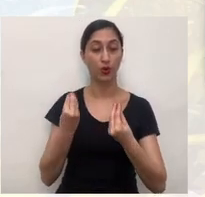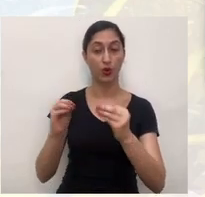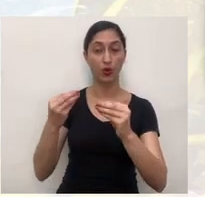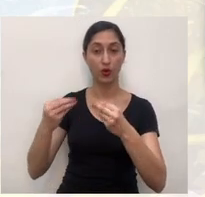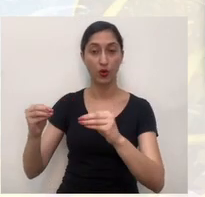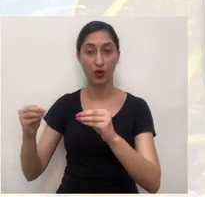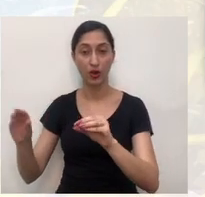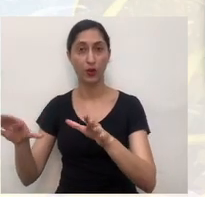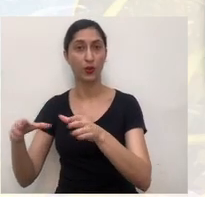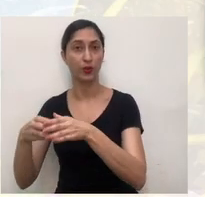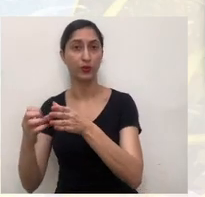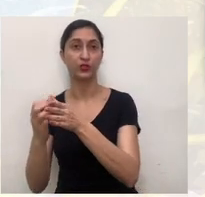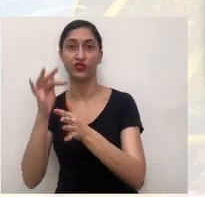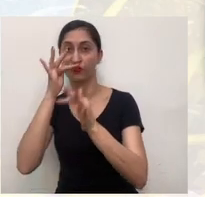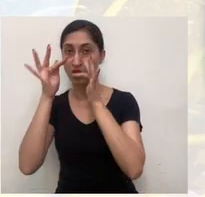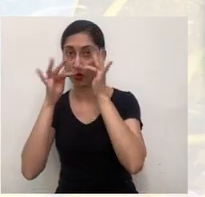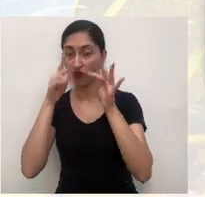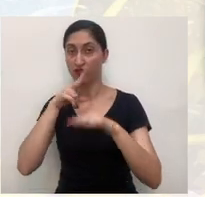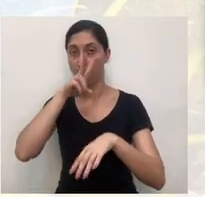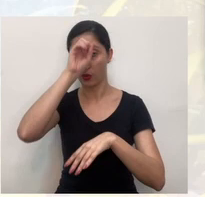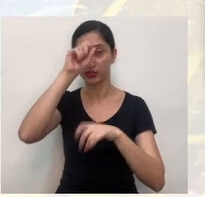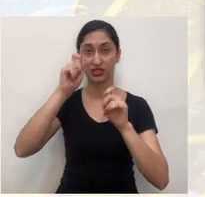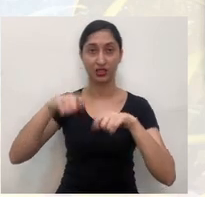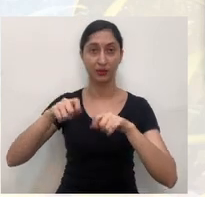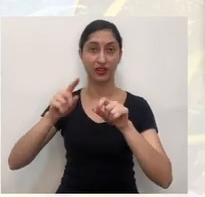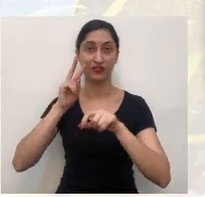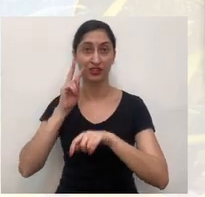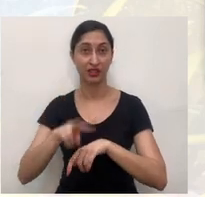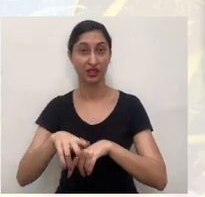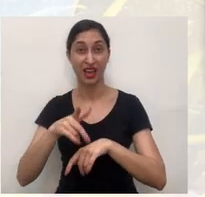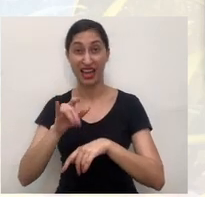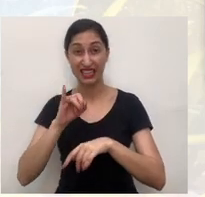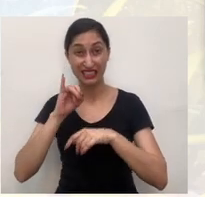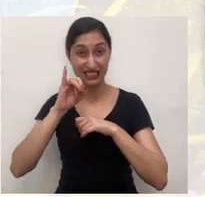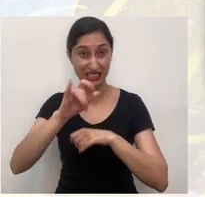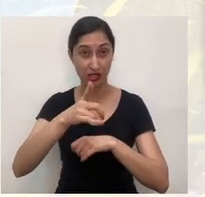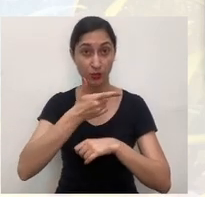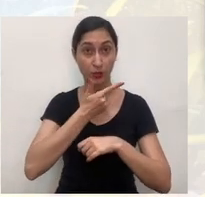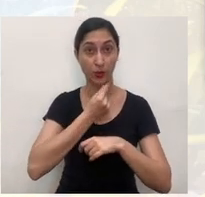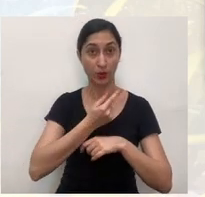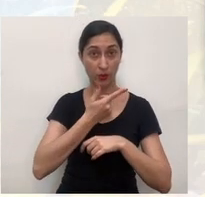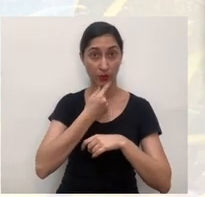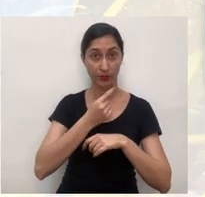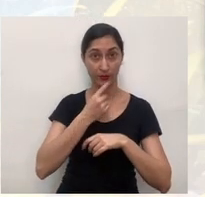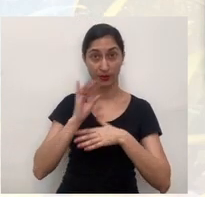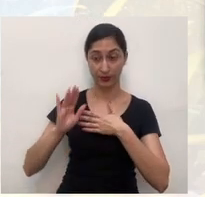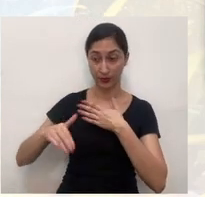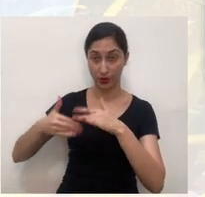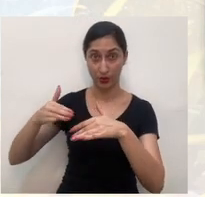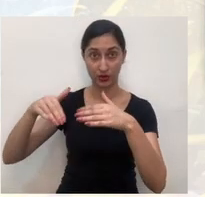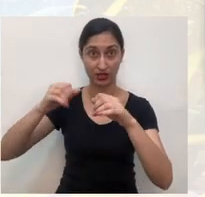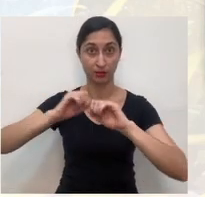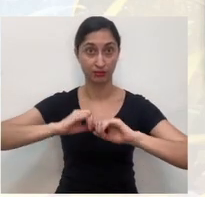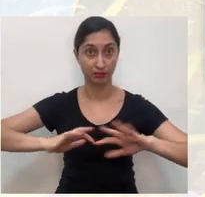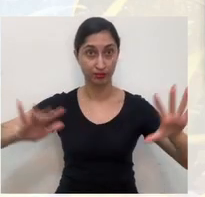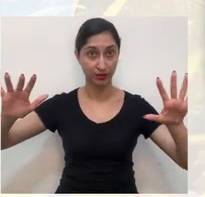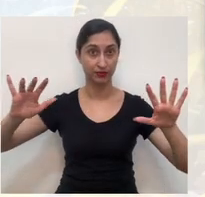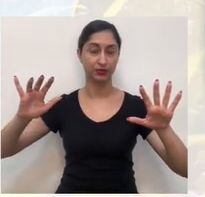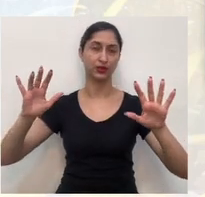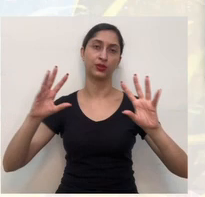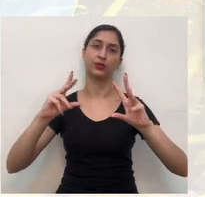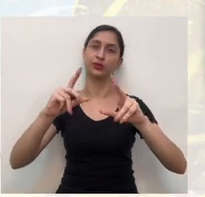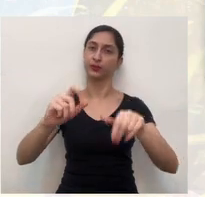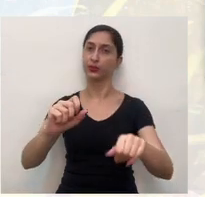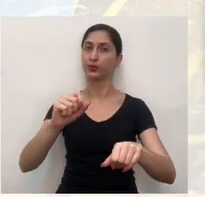muito forte, porque dá para ver não sei de onde. E quando ele começava a irradiar esse processo dele, claro que todo